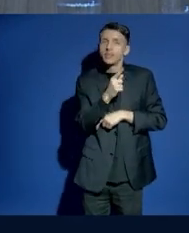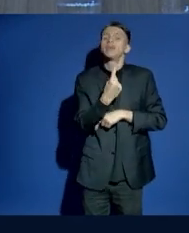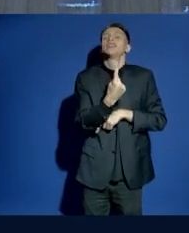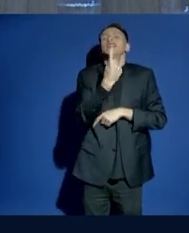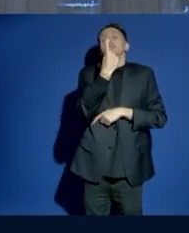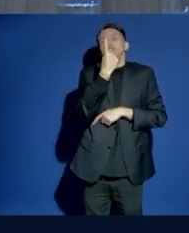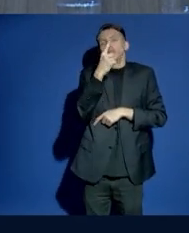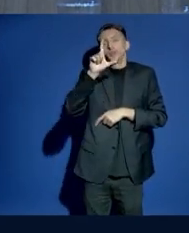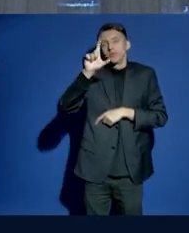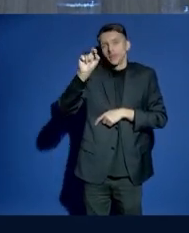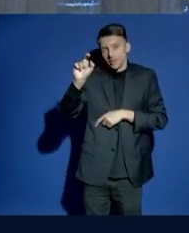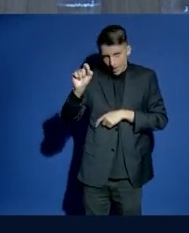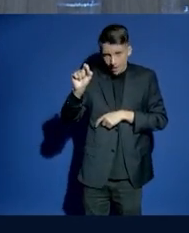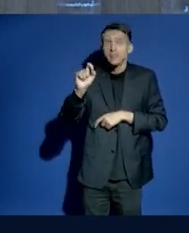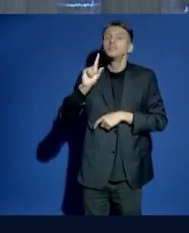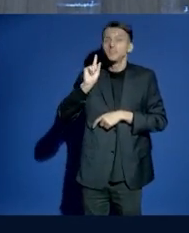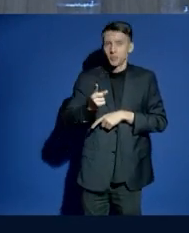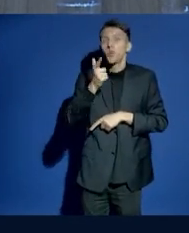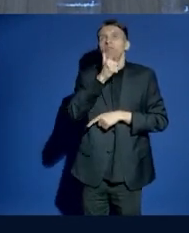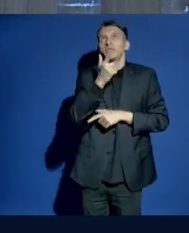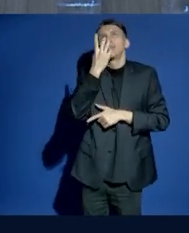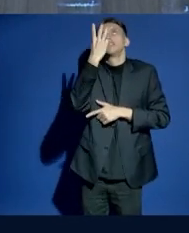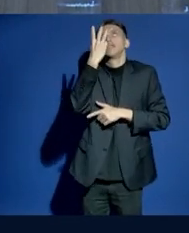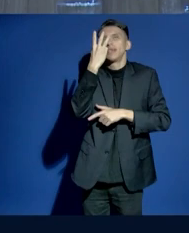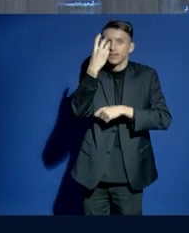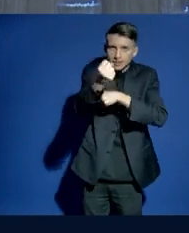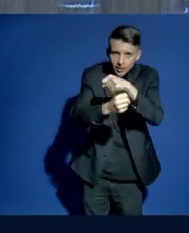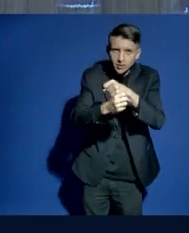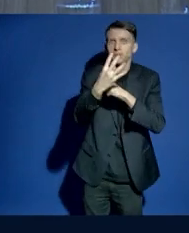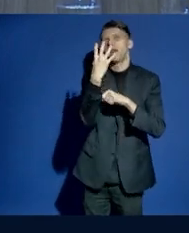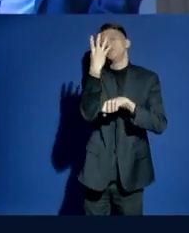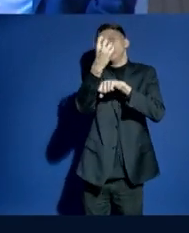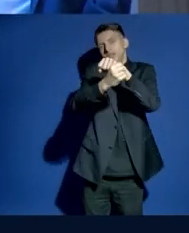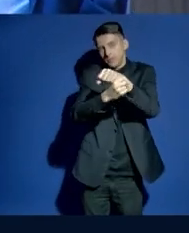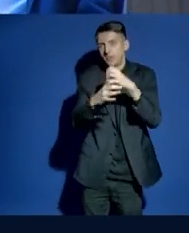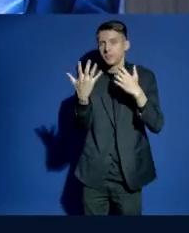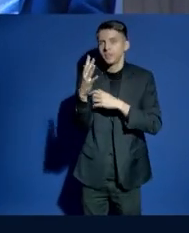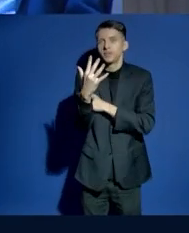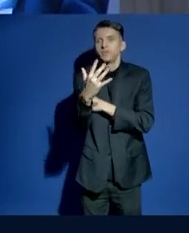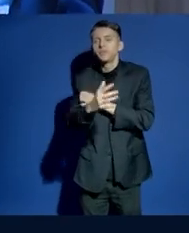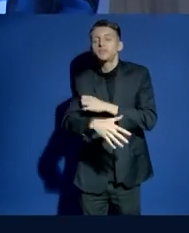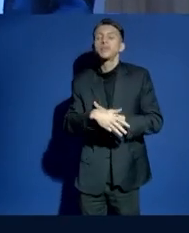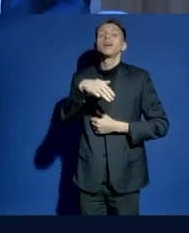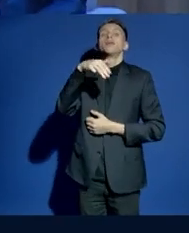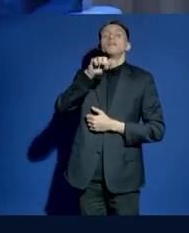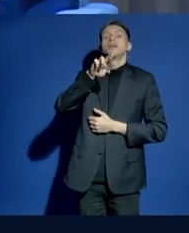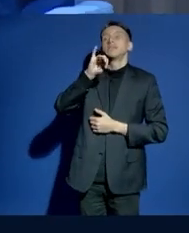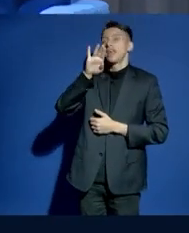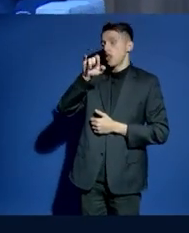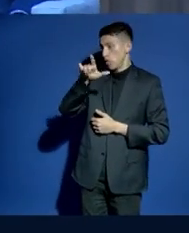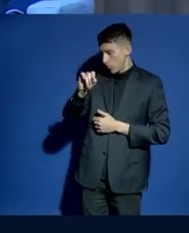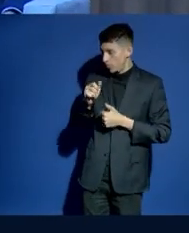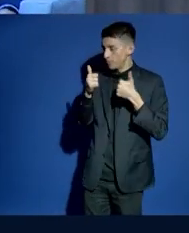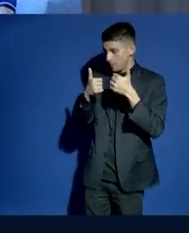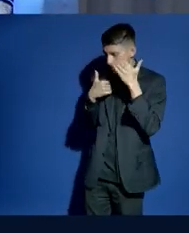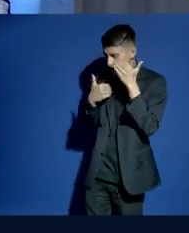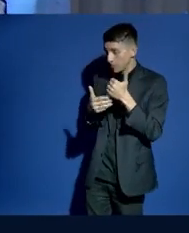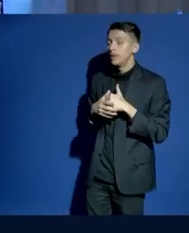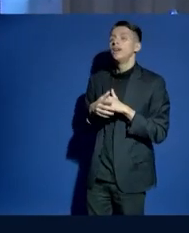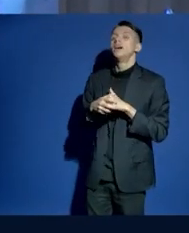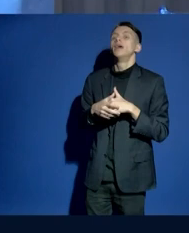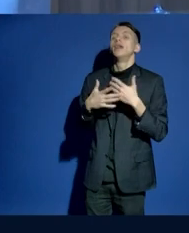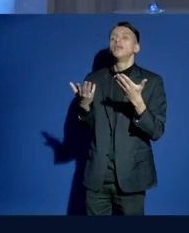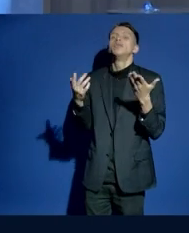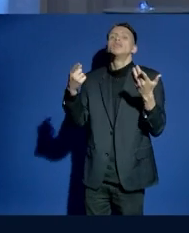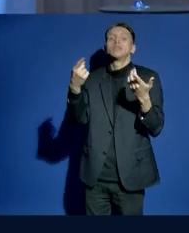cúbicos de biometrianos próximos três quatro anos obrigada Marcelo eu vou voltar para você vocês fazem parceria como você falou